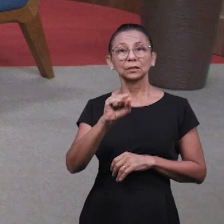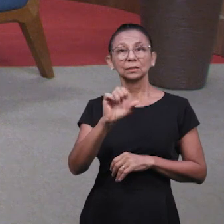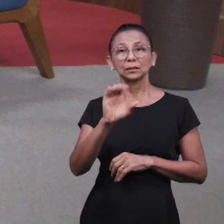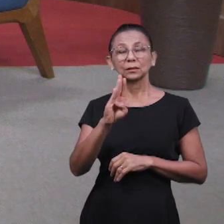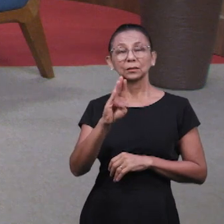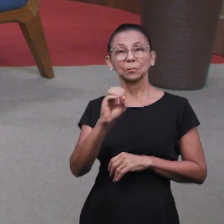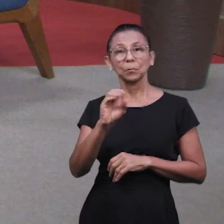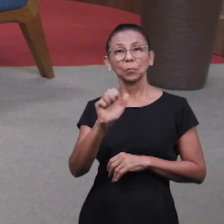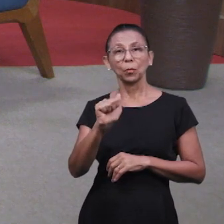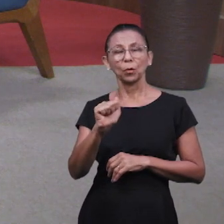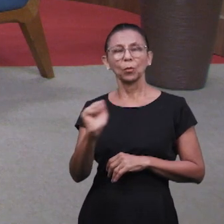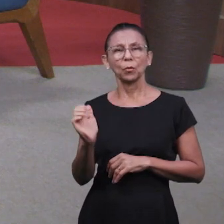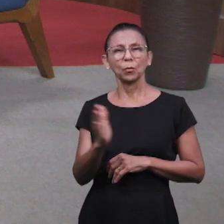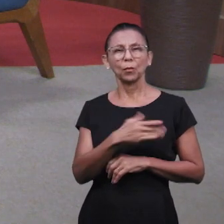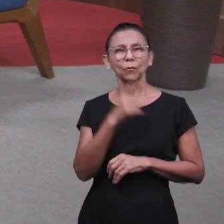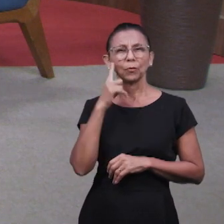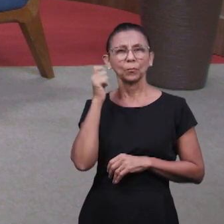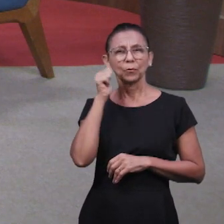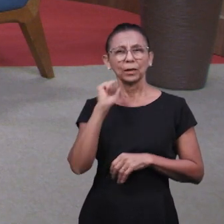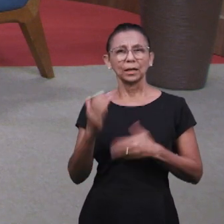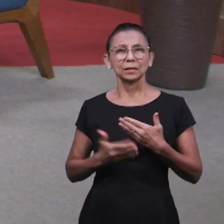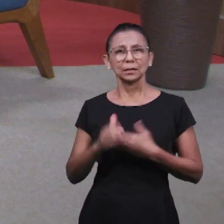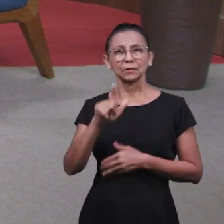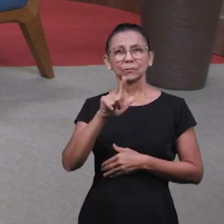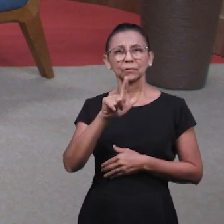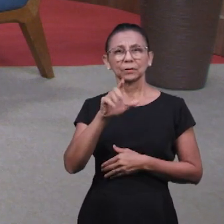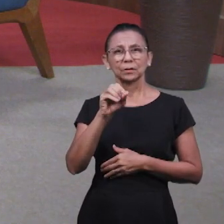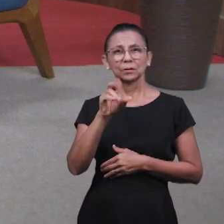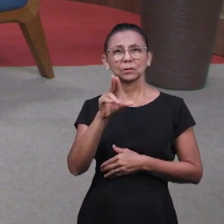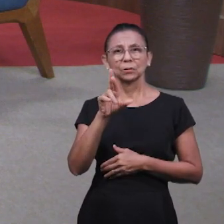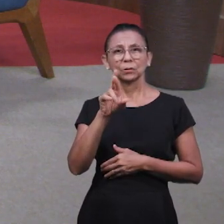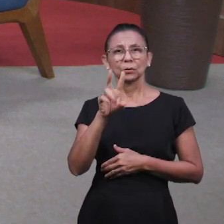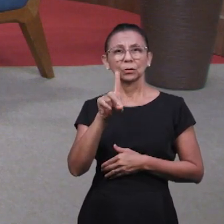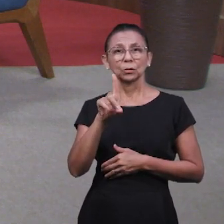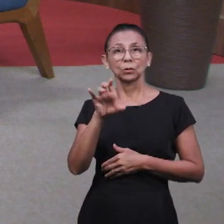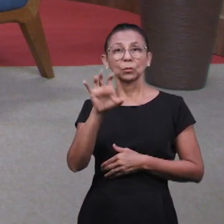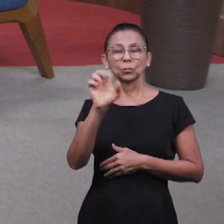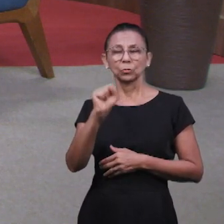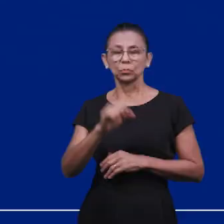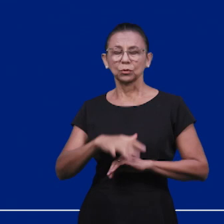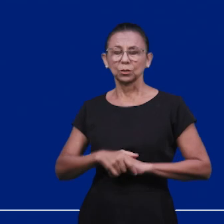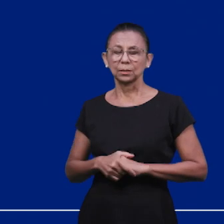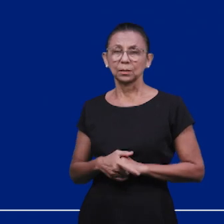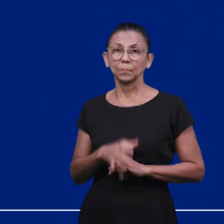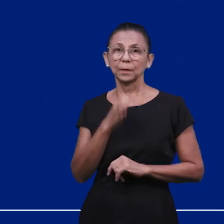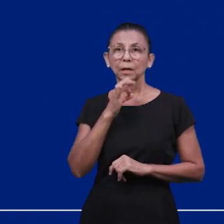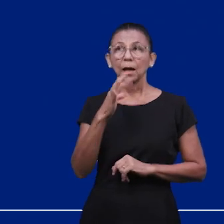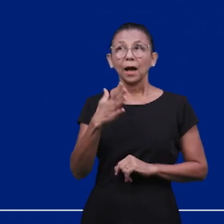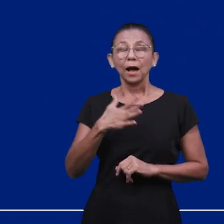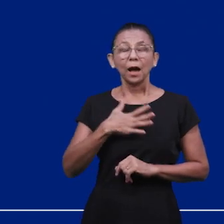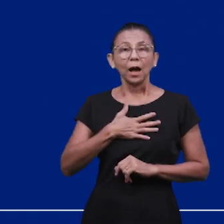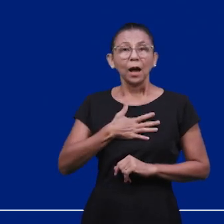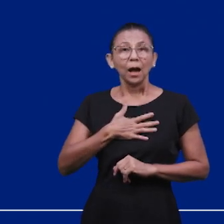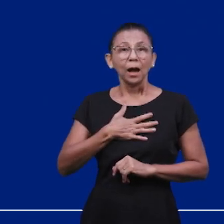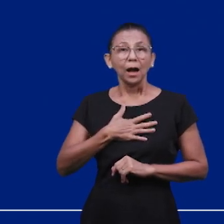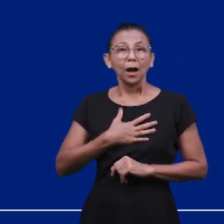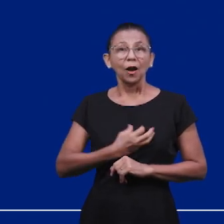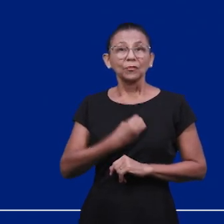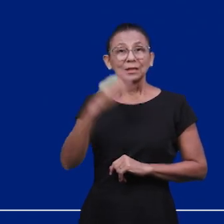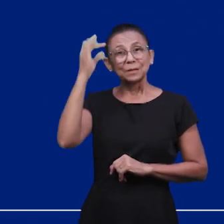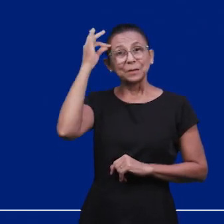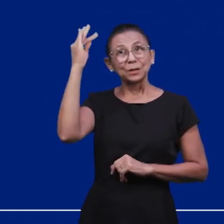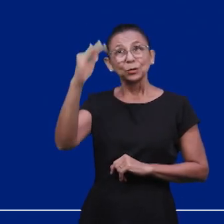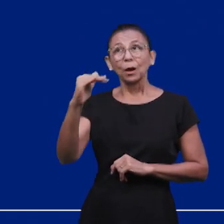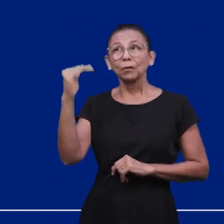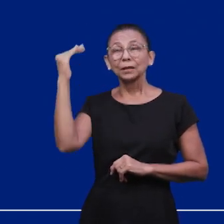Portugal, viagem enviada pela nossa irmã Lourdes Amália dos Montes. E ela diz o seguinte: fui muito edificada com a